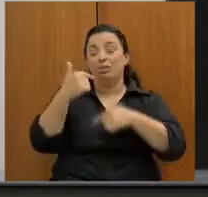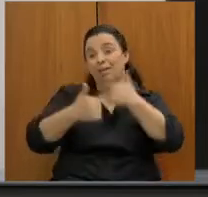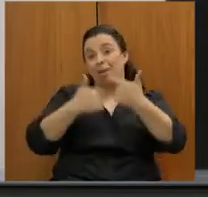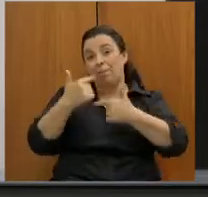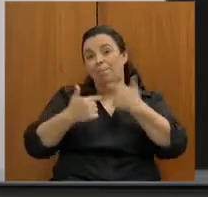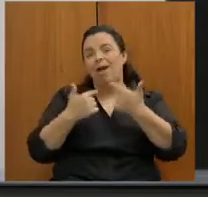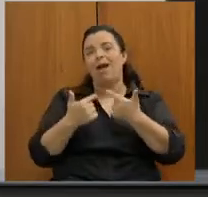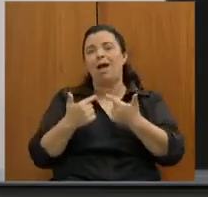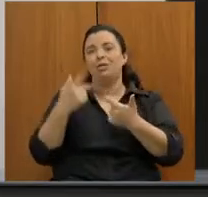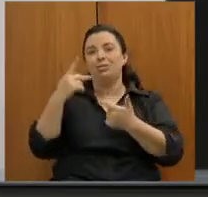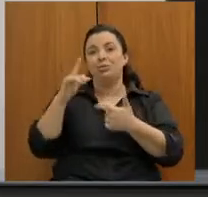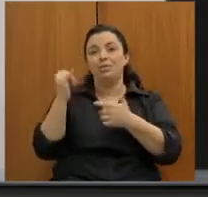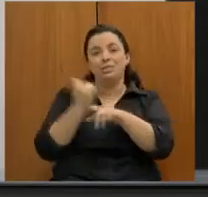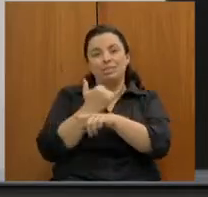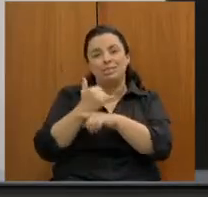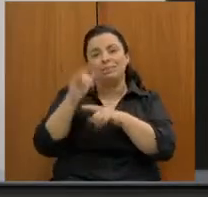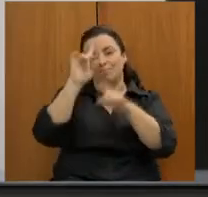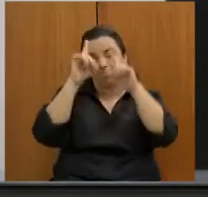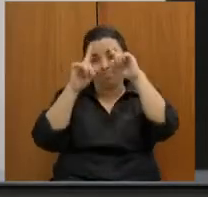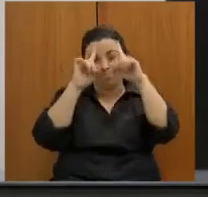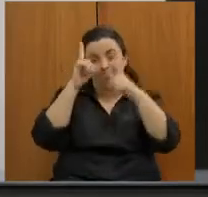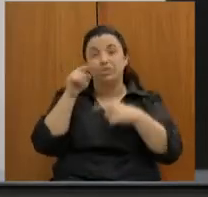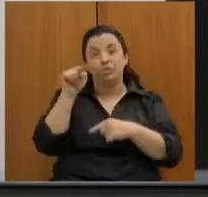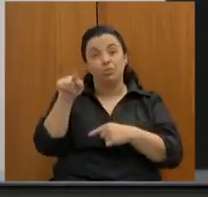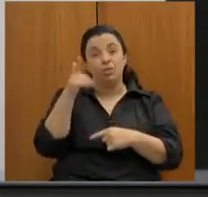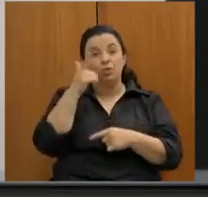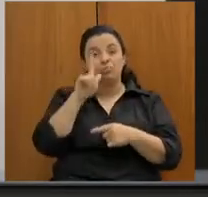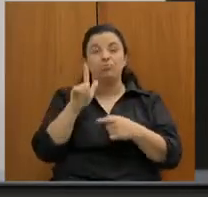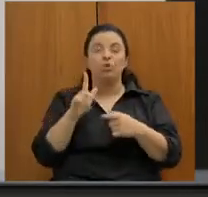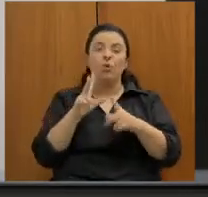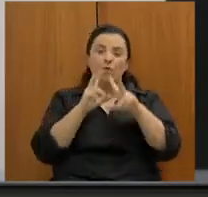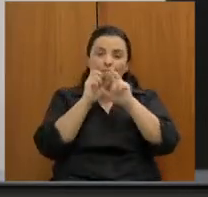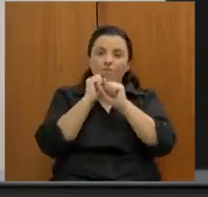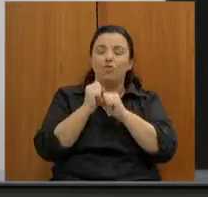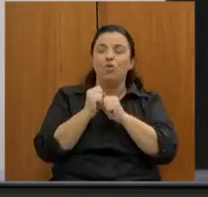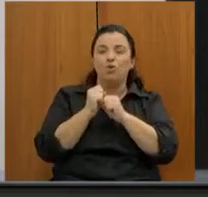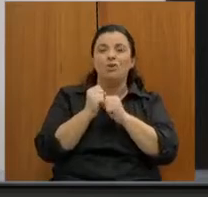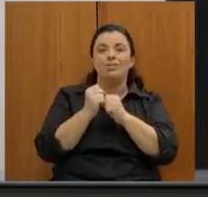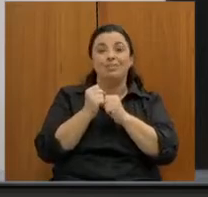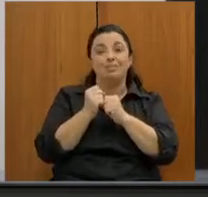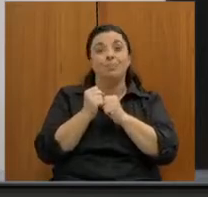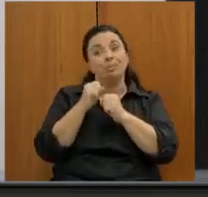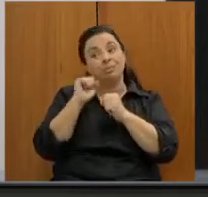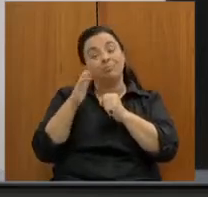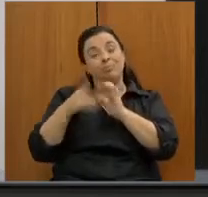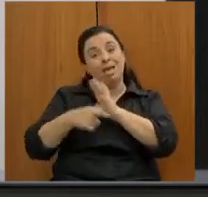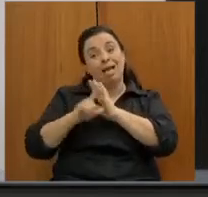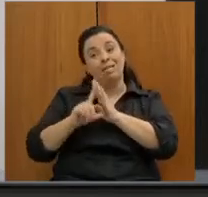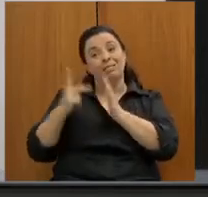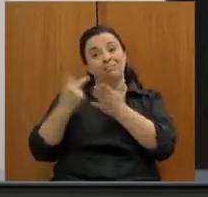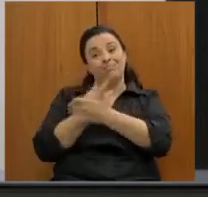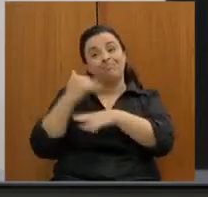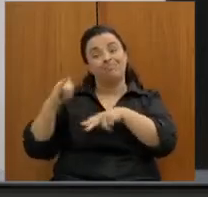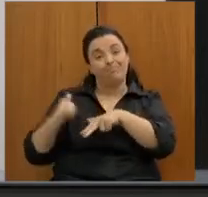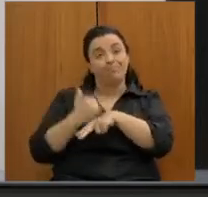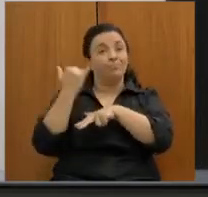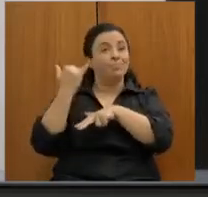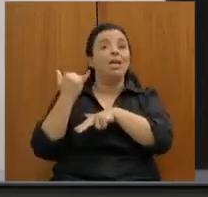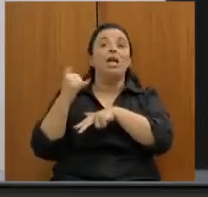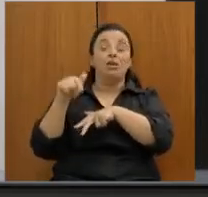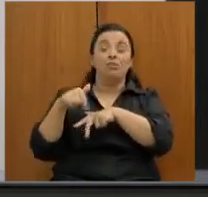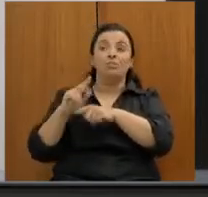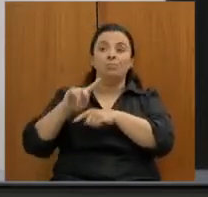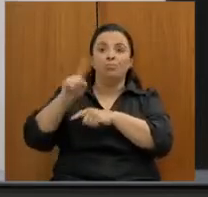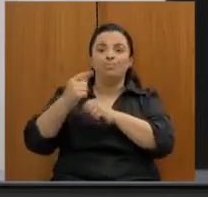você é teve força para fazer após passar por uma por um processo de violência